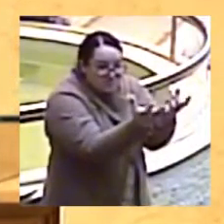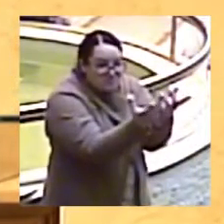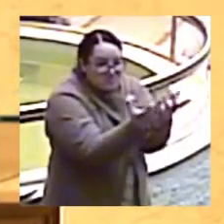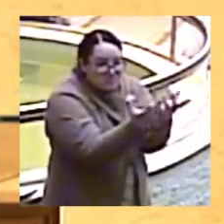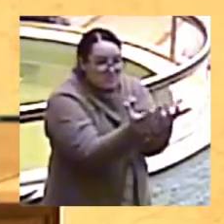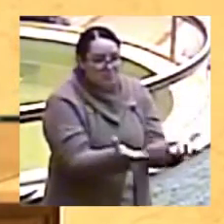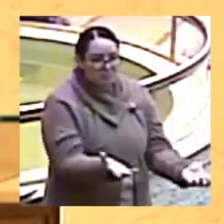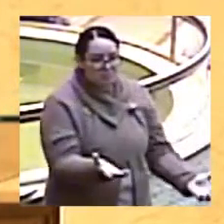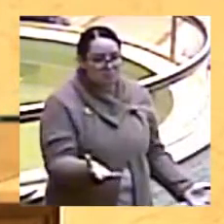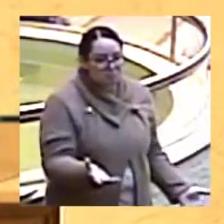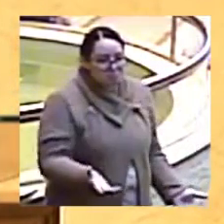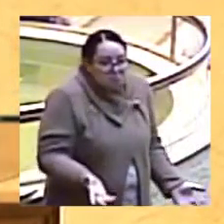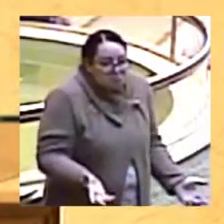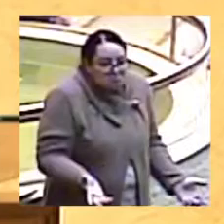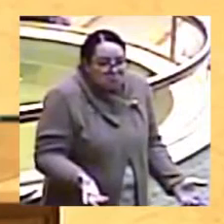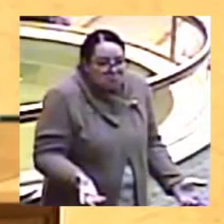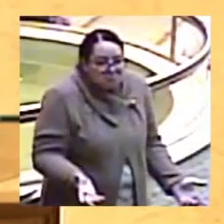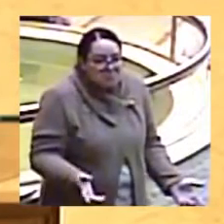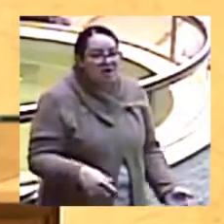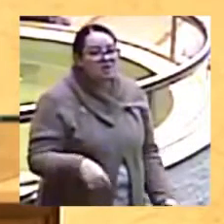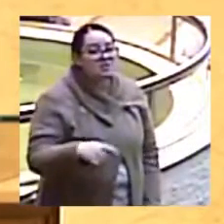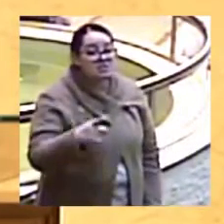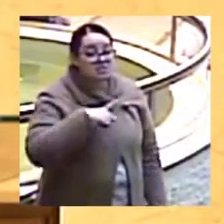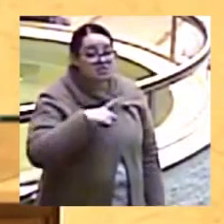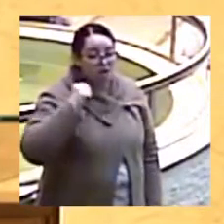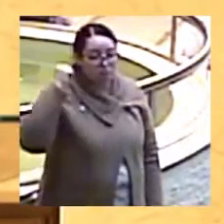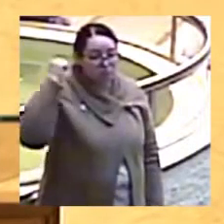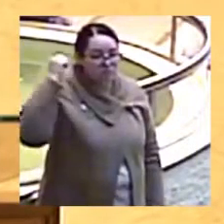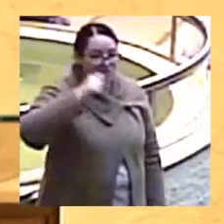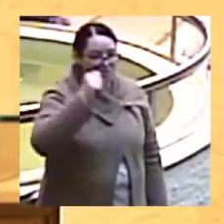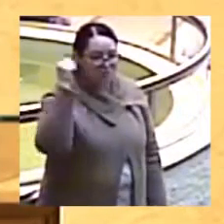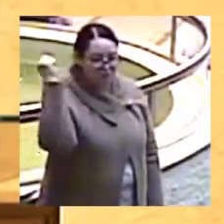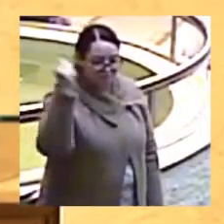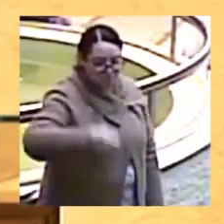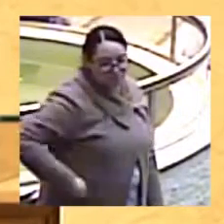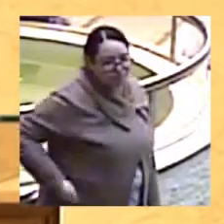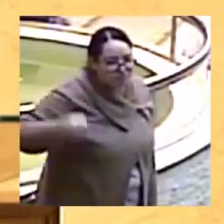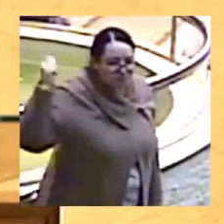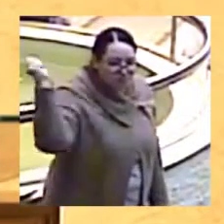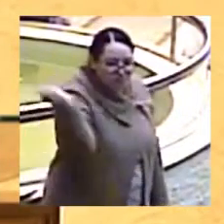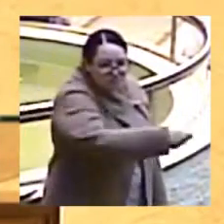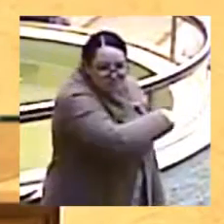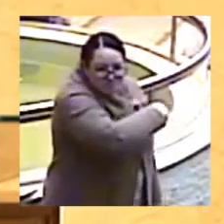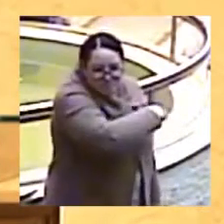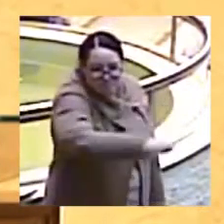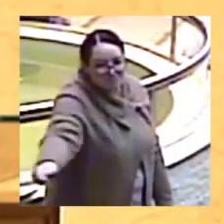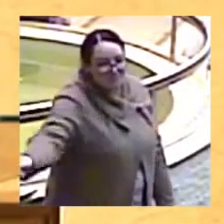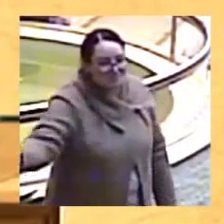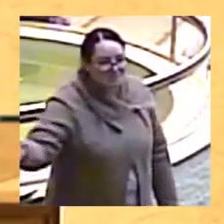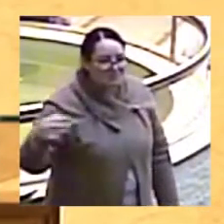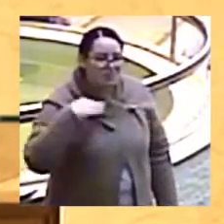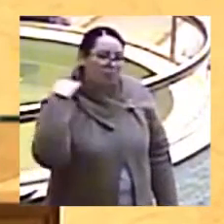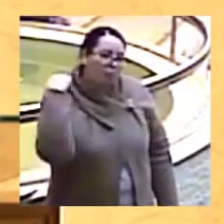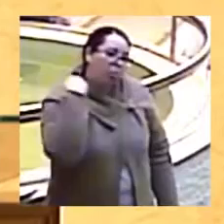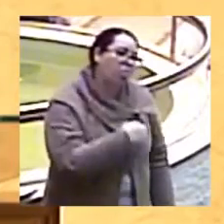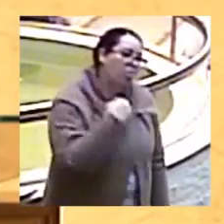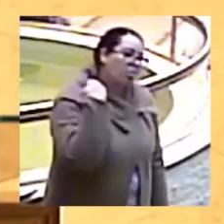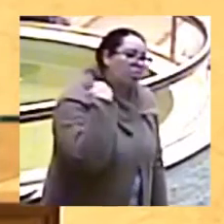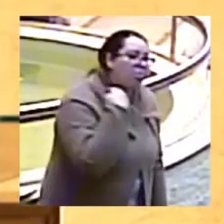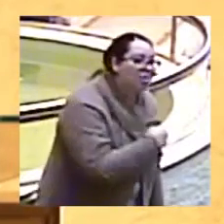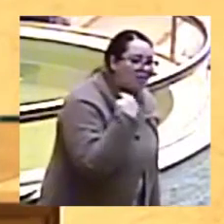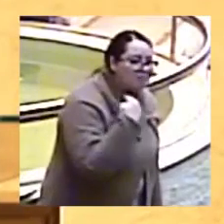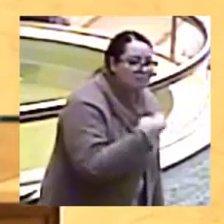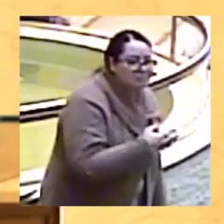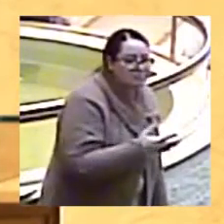fossem mortos, ao fio da espada, mas, a igreja, permanece em pé, até os nossos dias, porque,